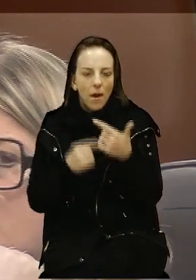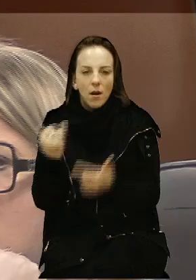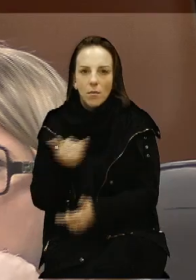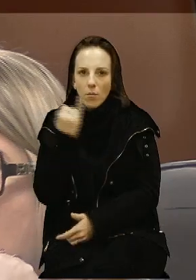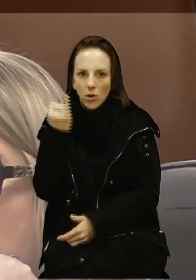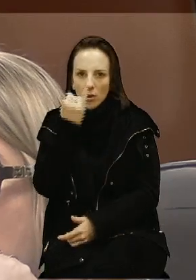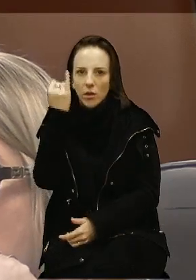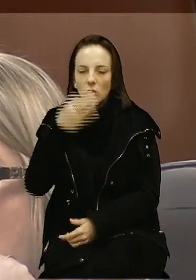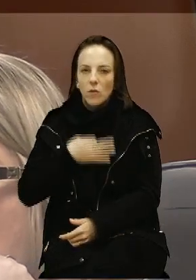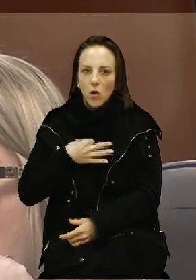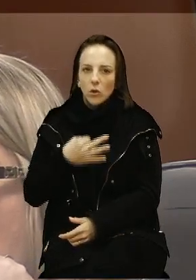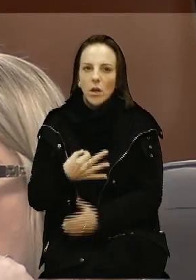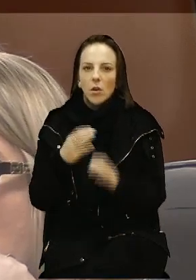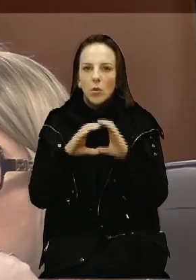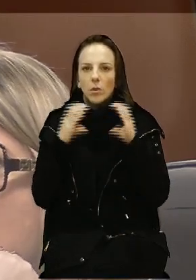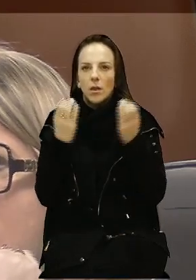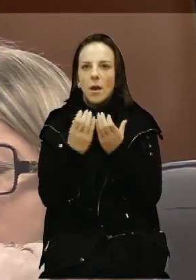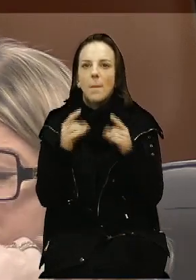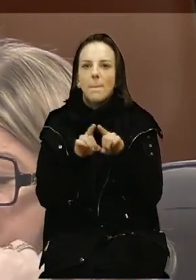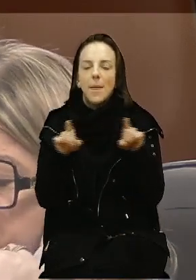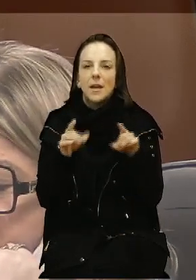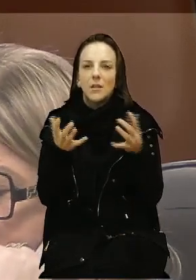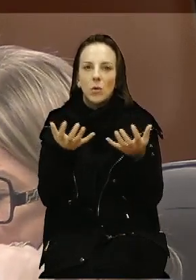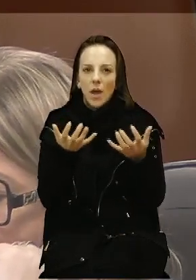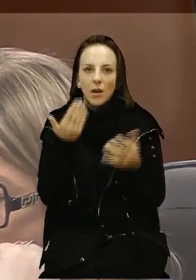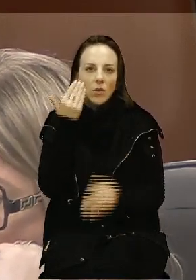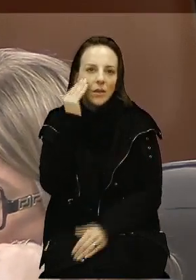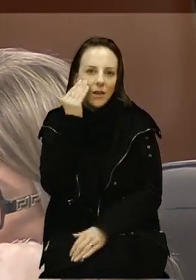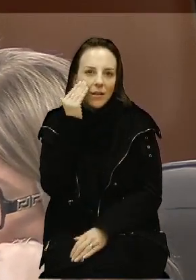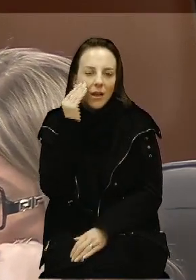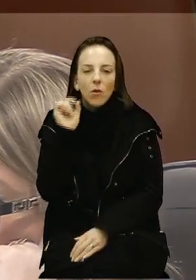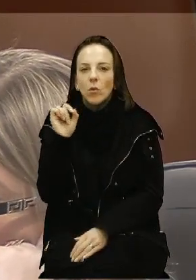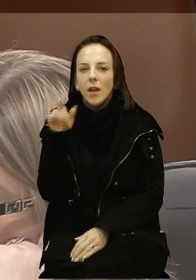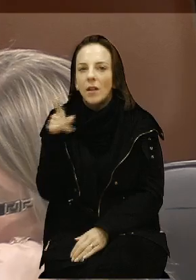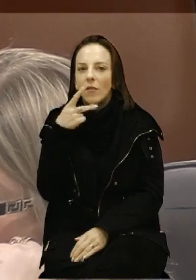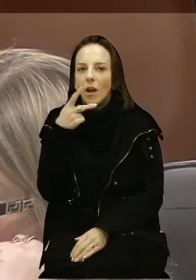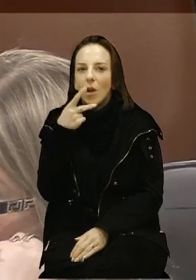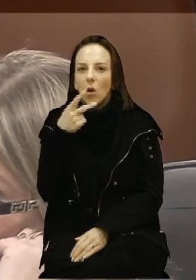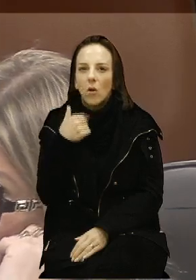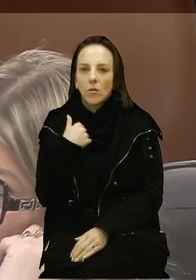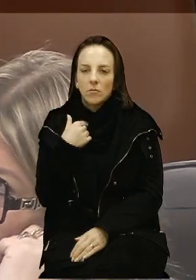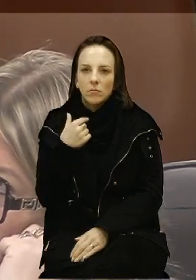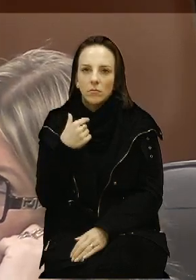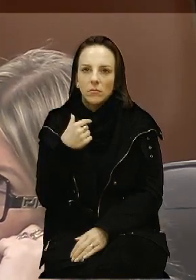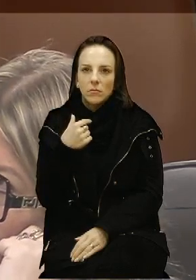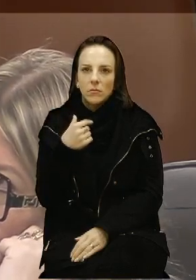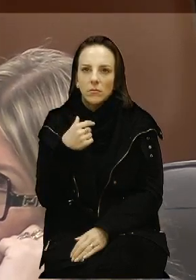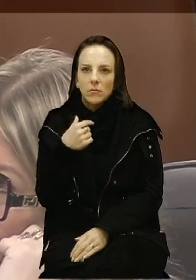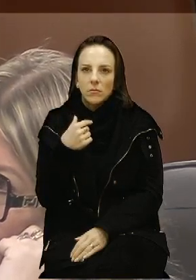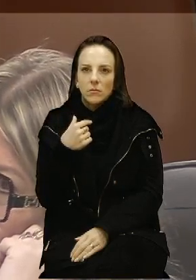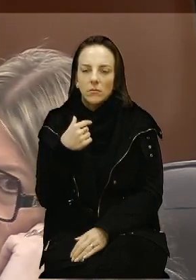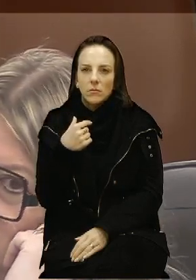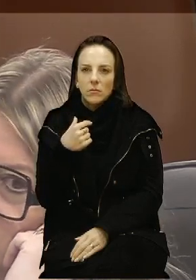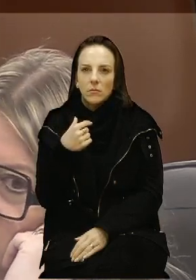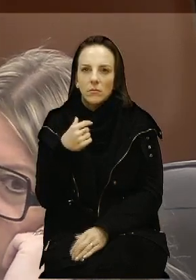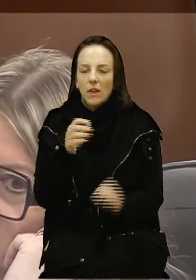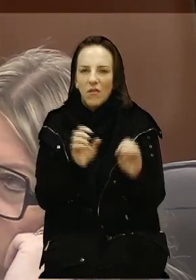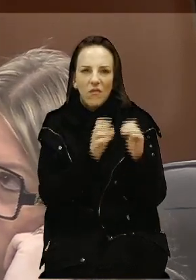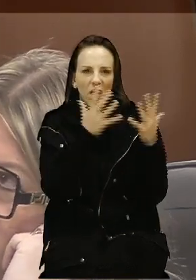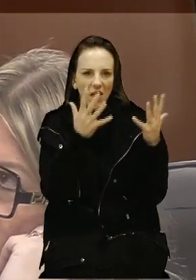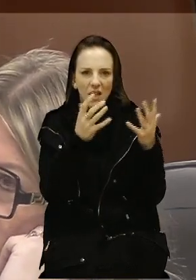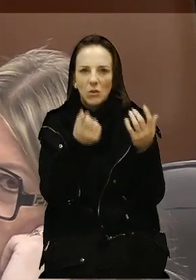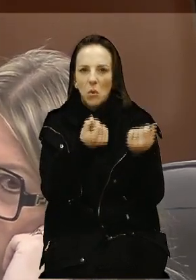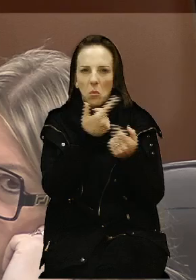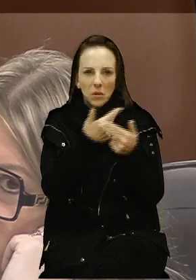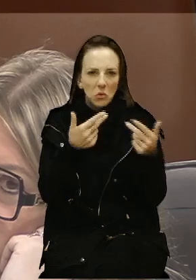comunidade, mas eu gostaria de entender a situação que ele trouxe aqui na Câmara, citando nomes, citando eventos,